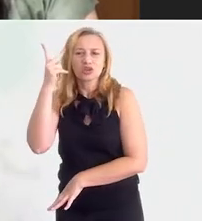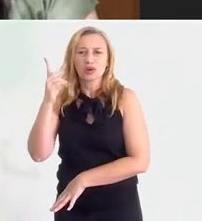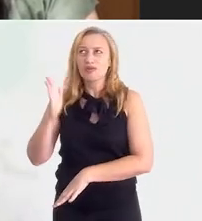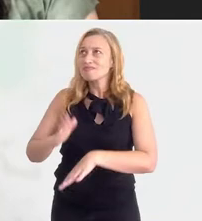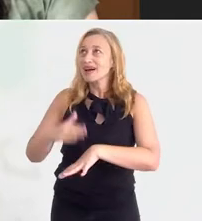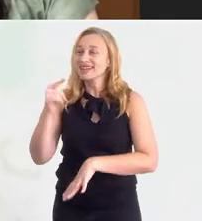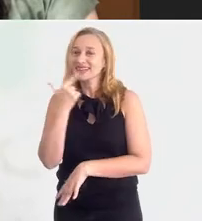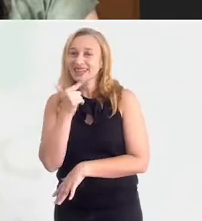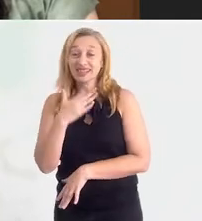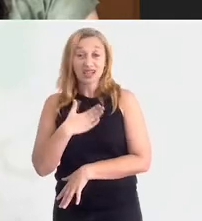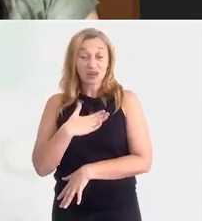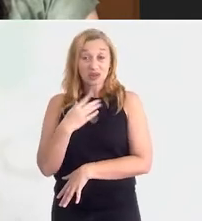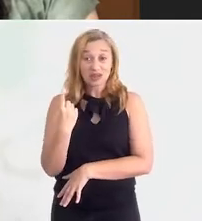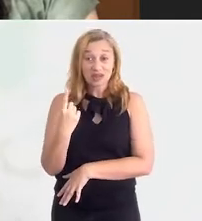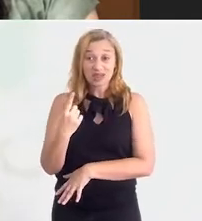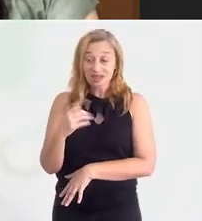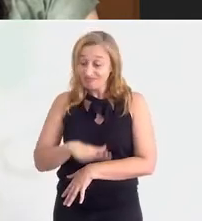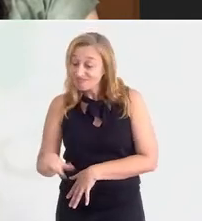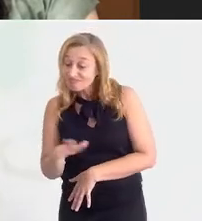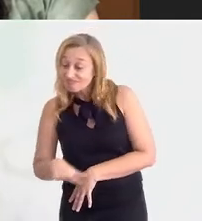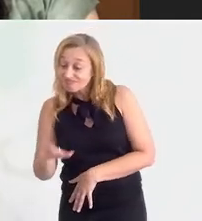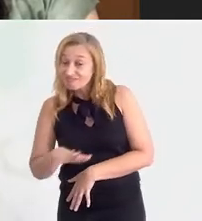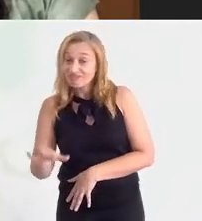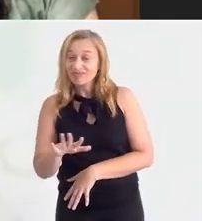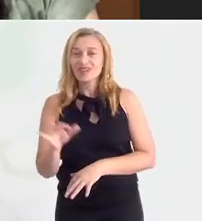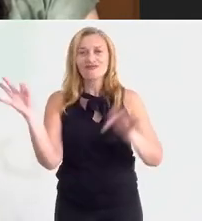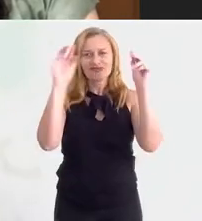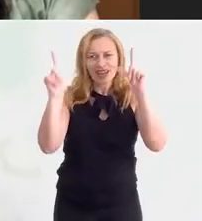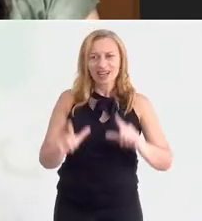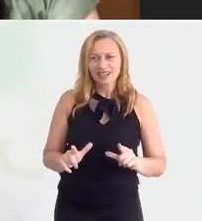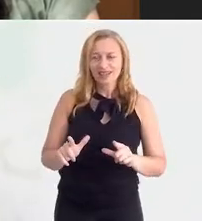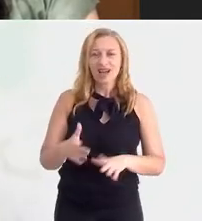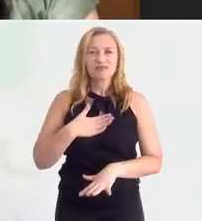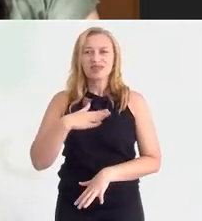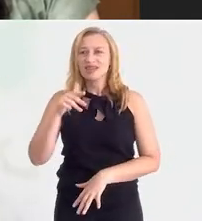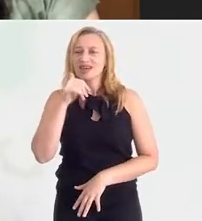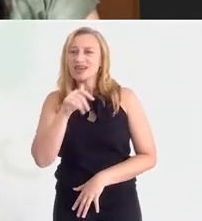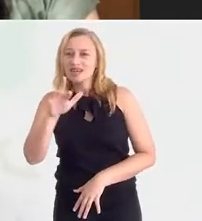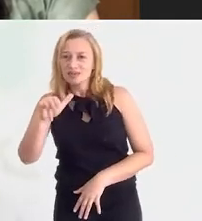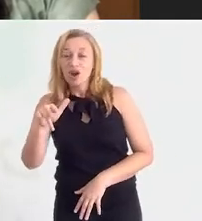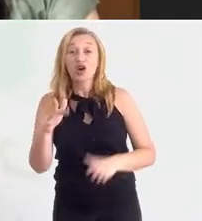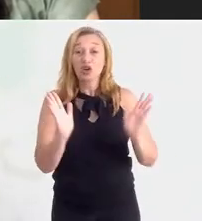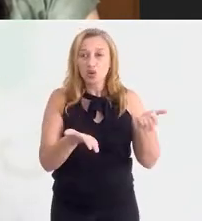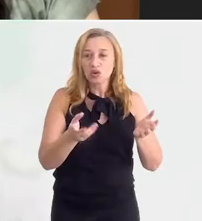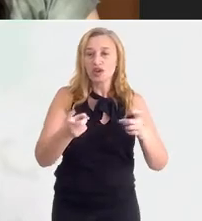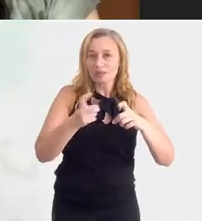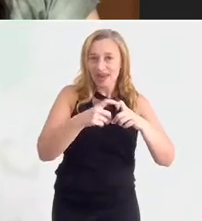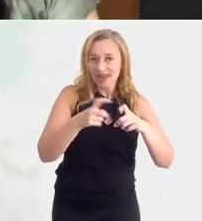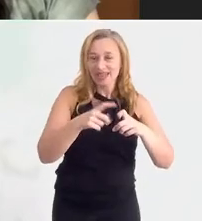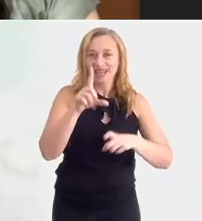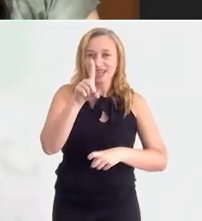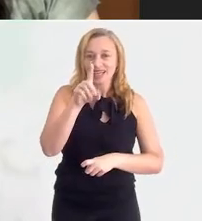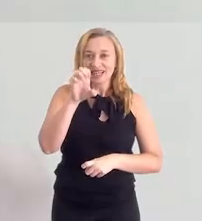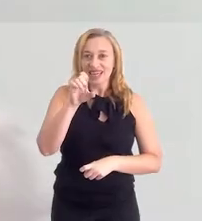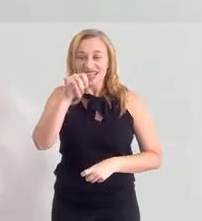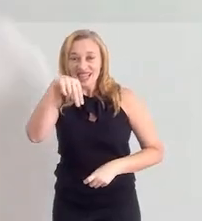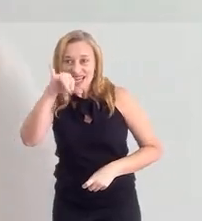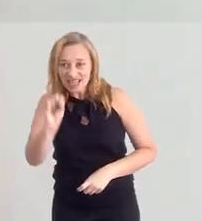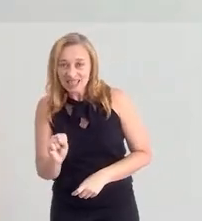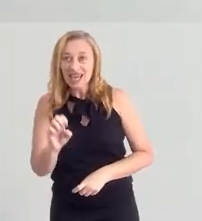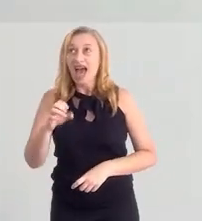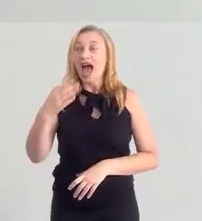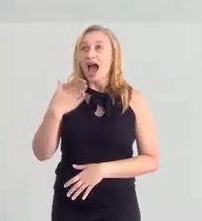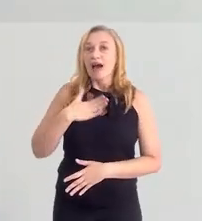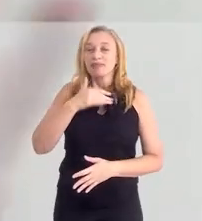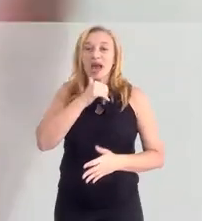episódios mais engraçados da nossa infância, que foi uma infância muito feliz, foi com minha irmã, que hoje é médica, chamada Denise, porque a minha mãe